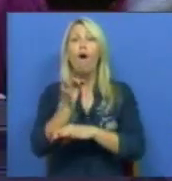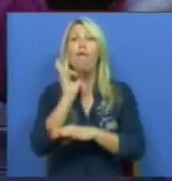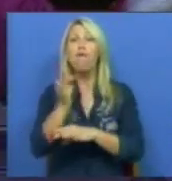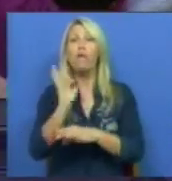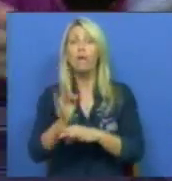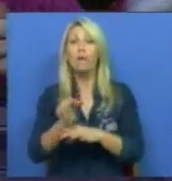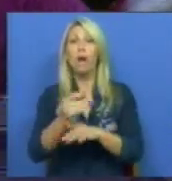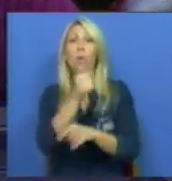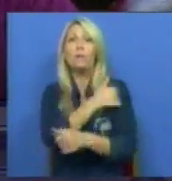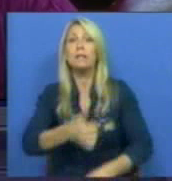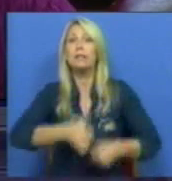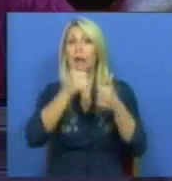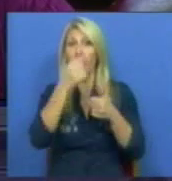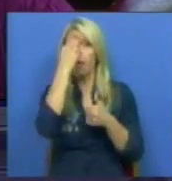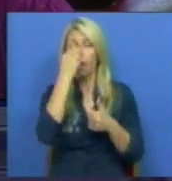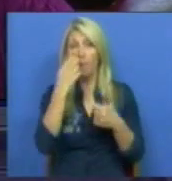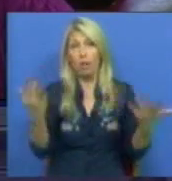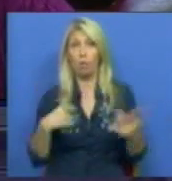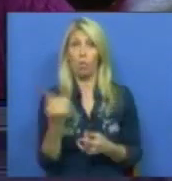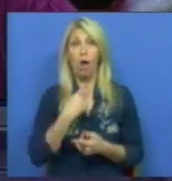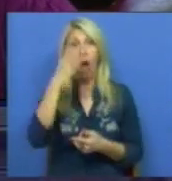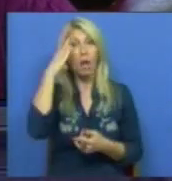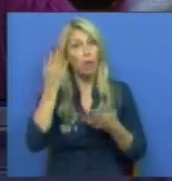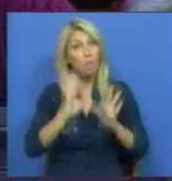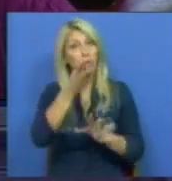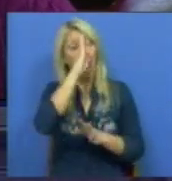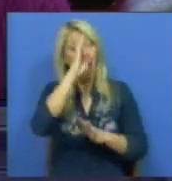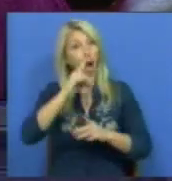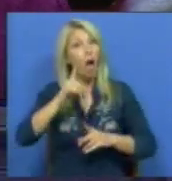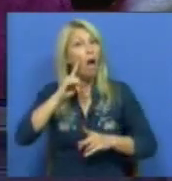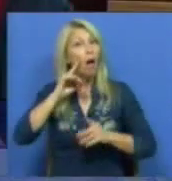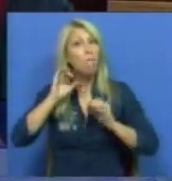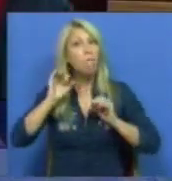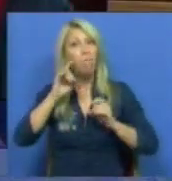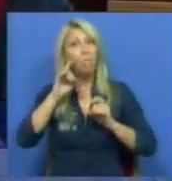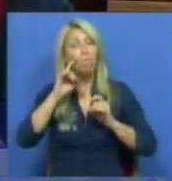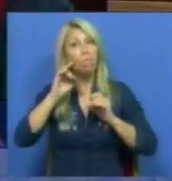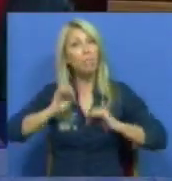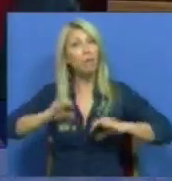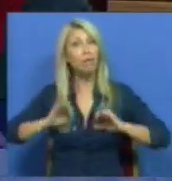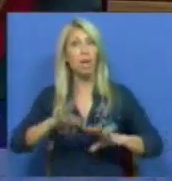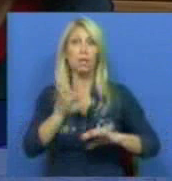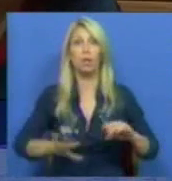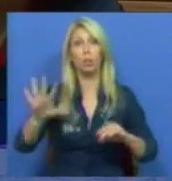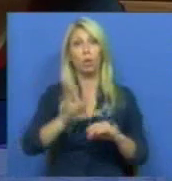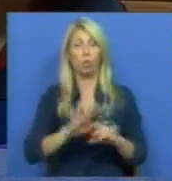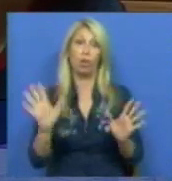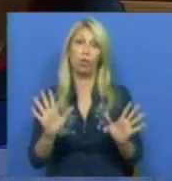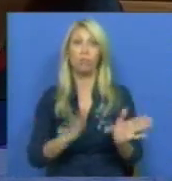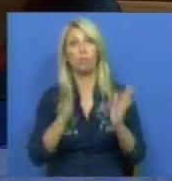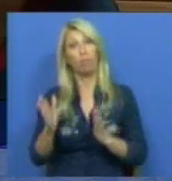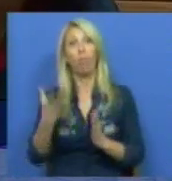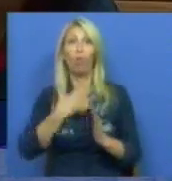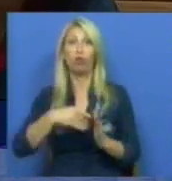de Guimarães. E, portanto, nós achamos que é de prevenir estas situações. E, por um lado, gostaríamos de saber o que é que está a ser feito para a